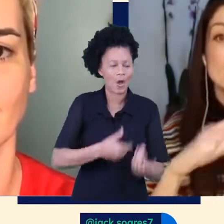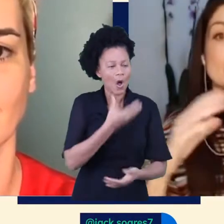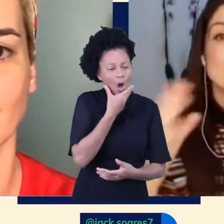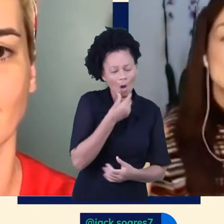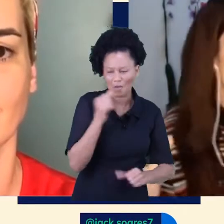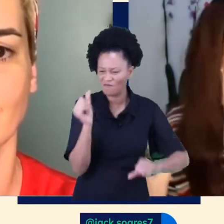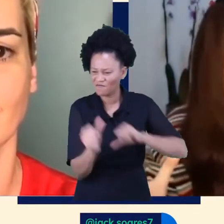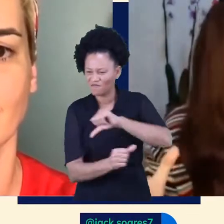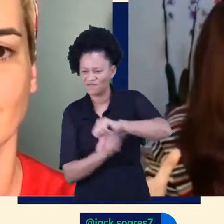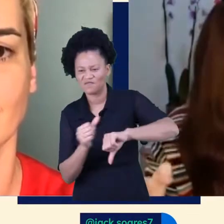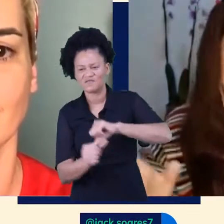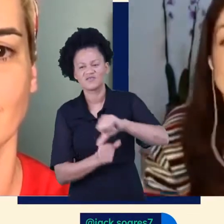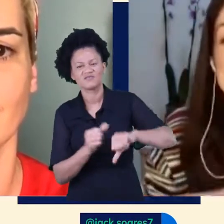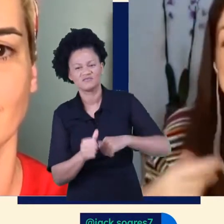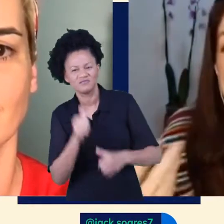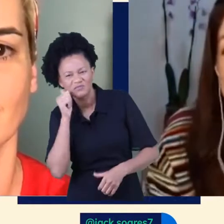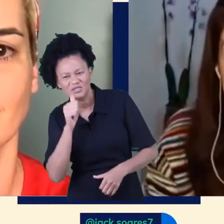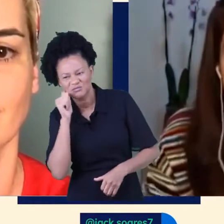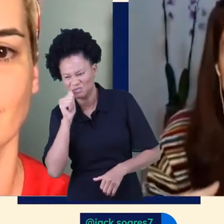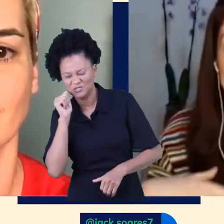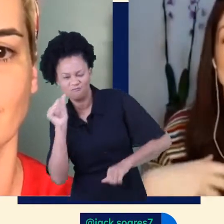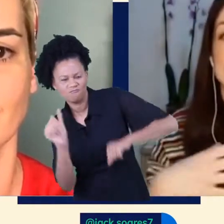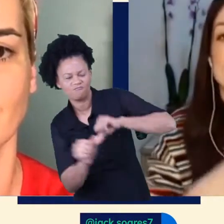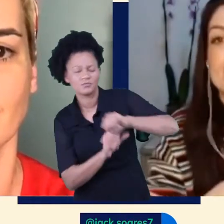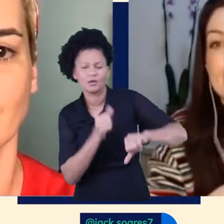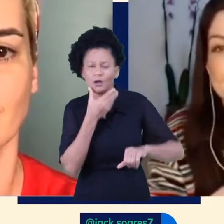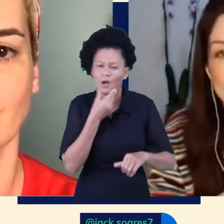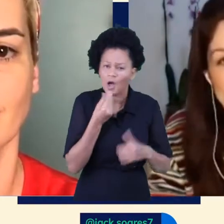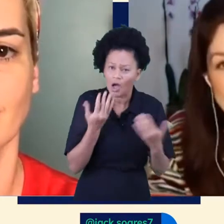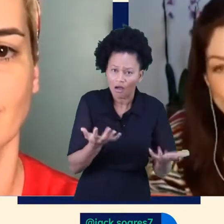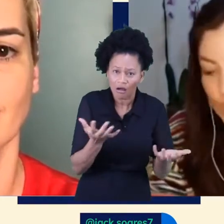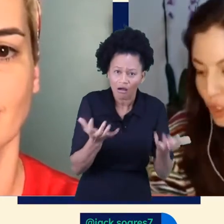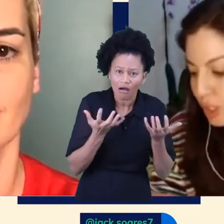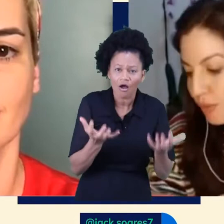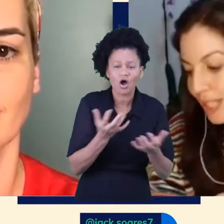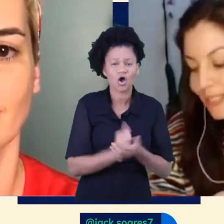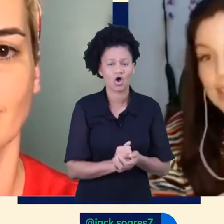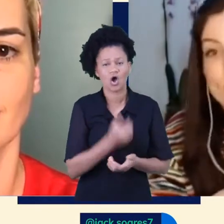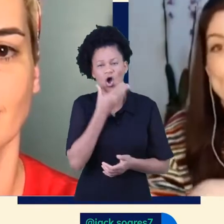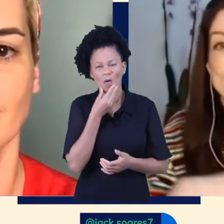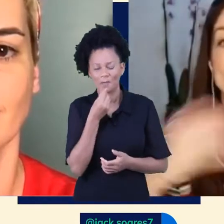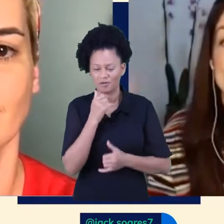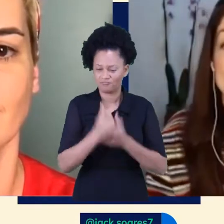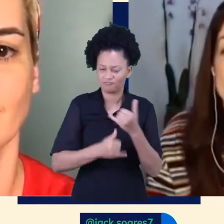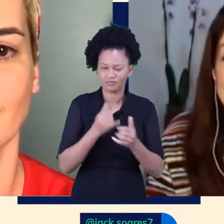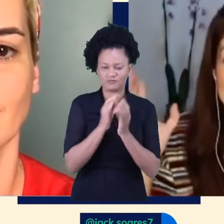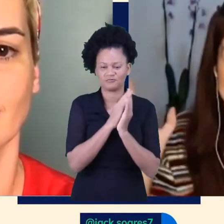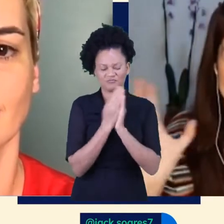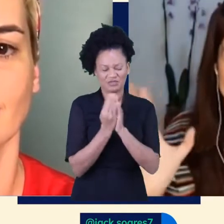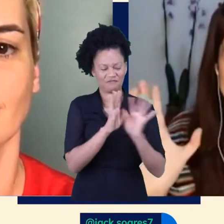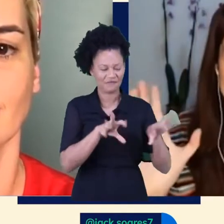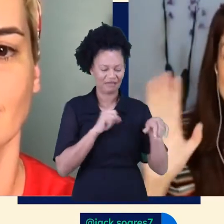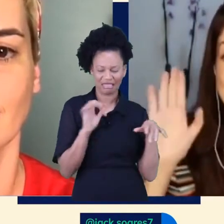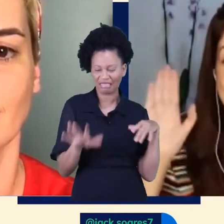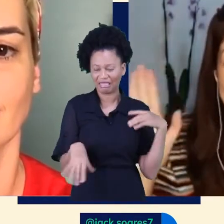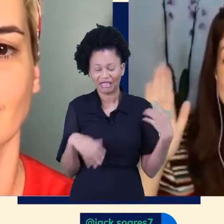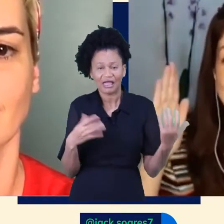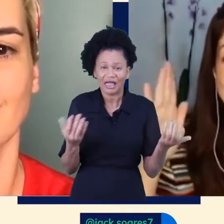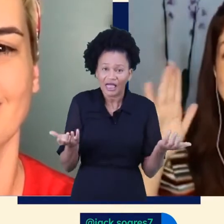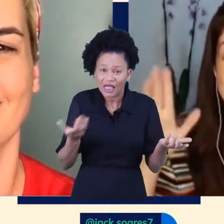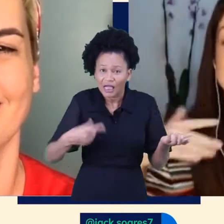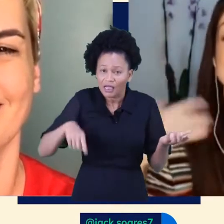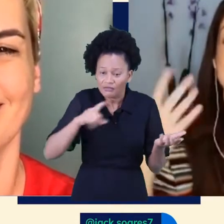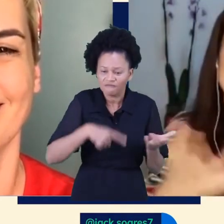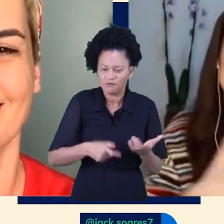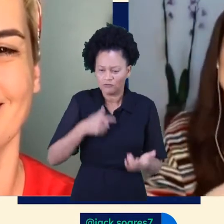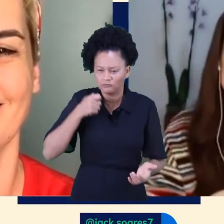quer que menino brinque de boneca, porque daí ele vai ficar afeminado e a gente vai ter uma ditadura gaysista. Basicamente